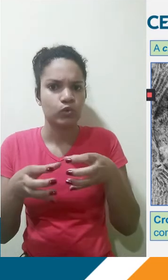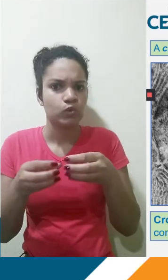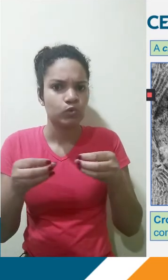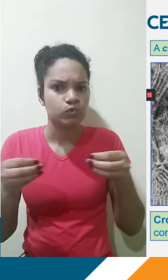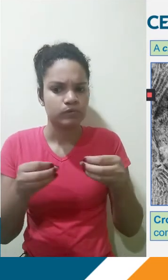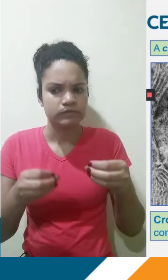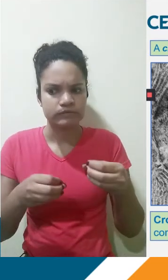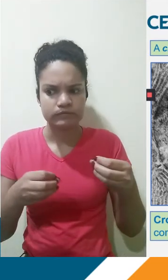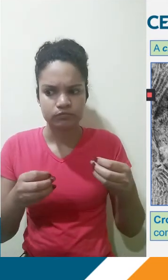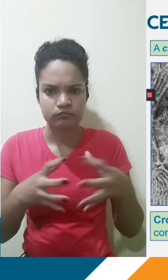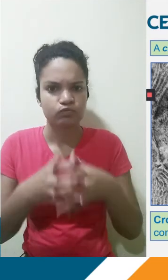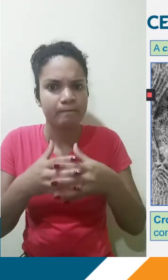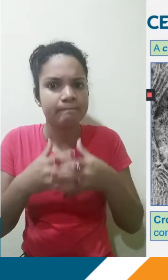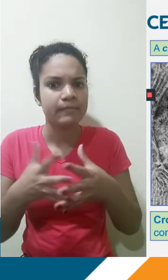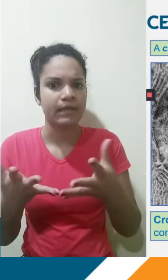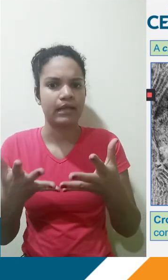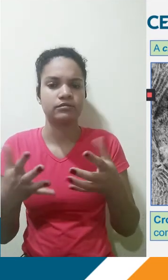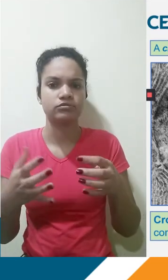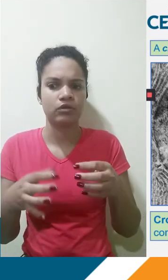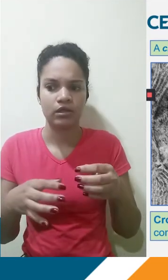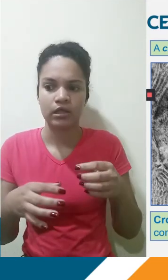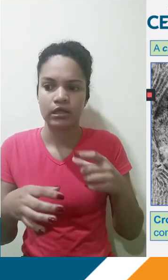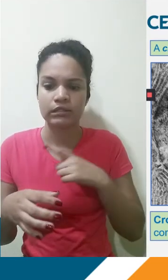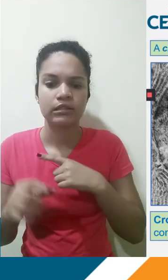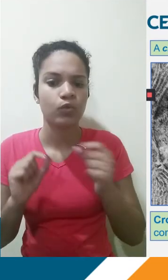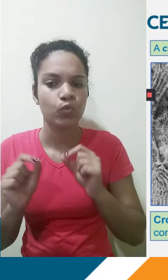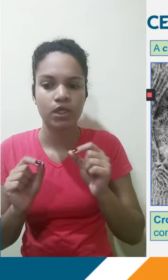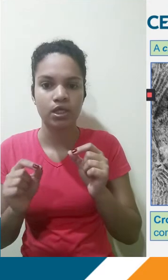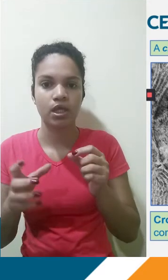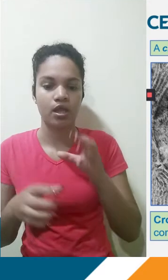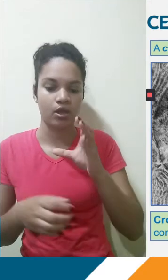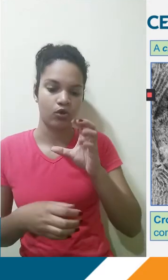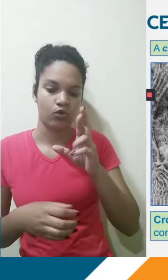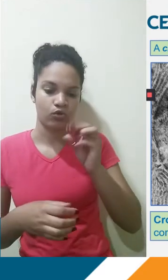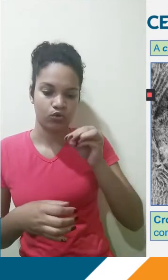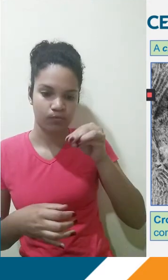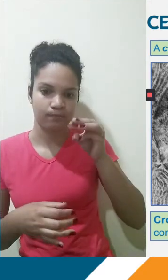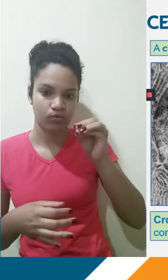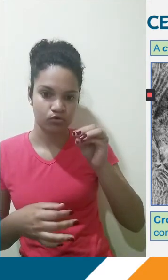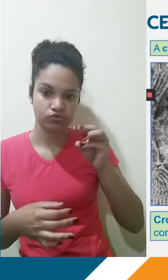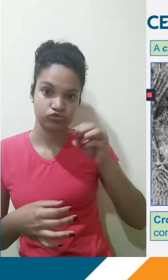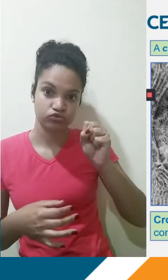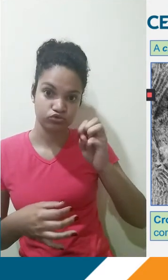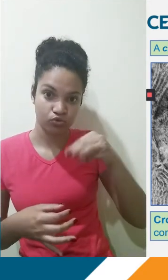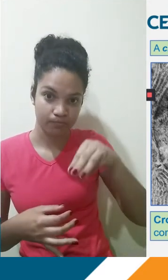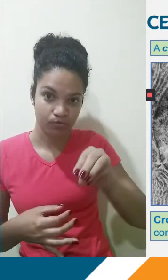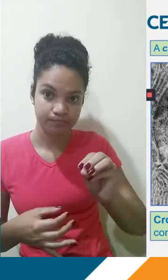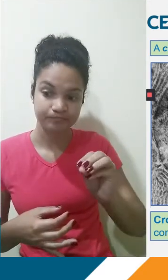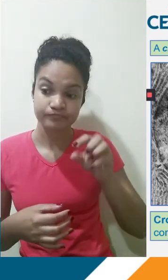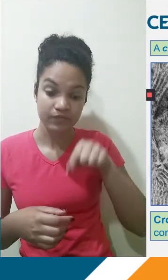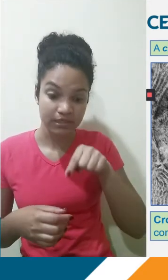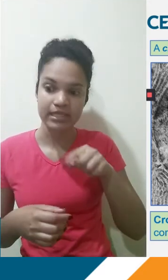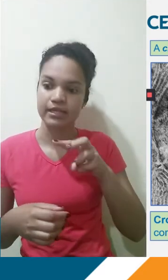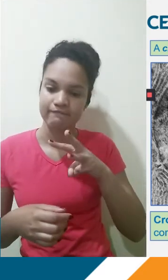que vão ser os cromossomos formados no processo de mitose, divisão celular,